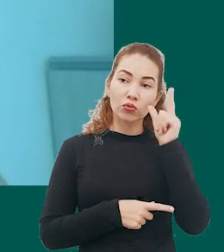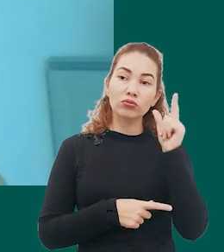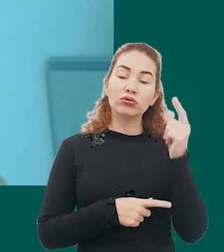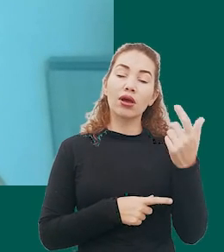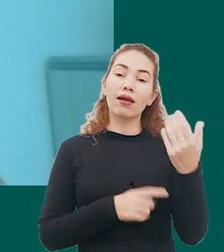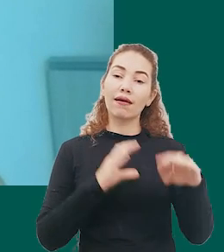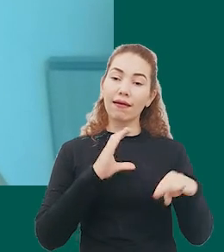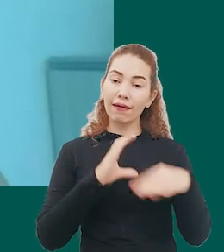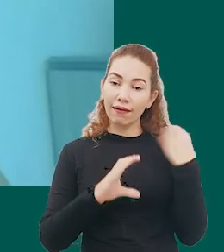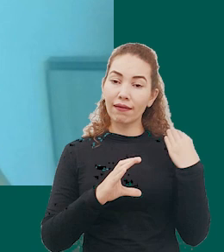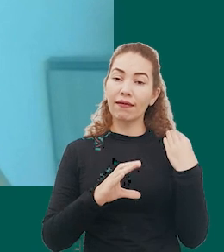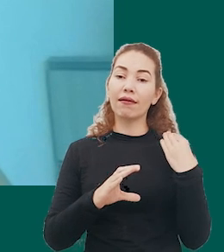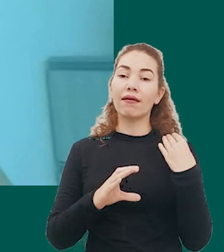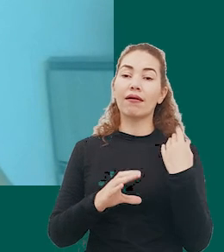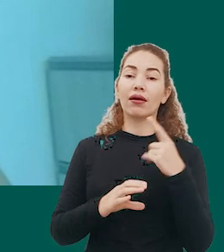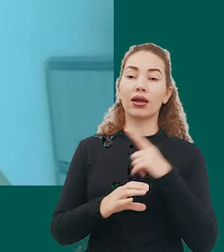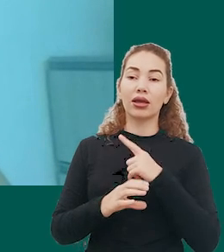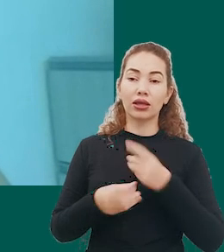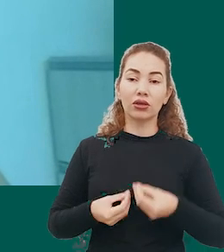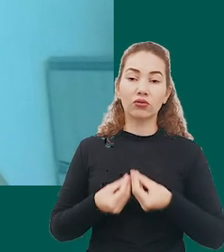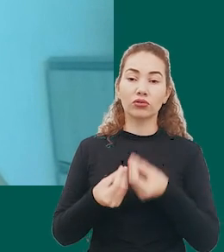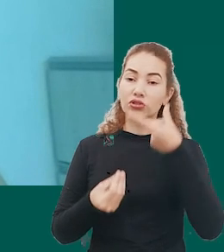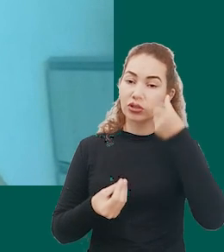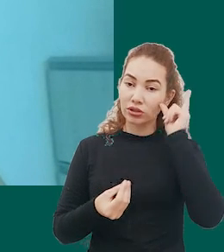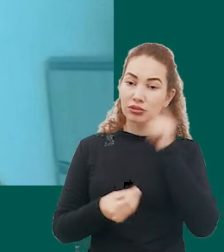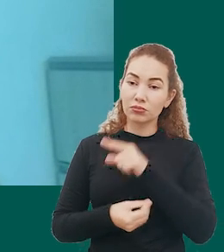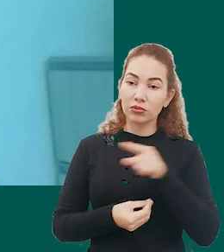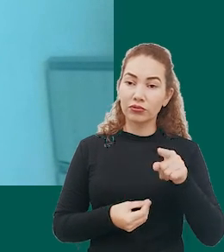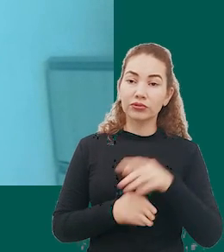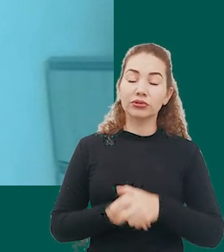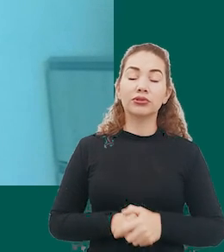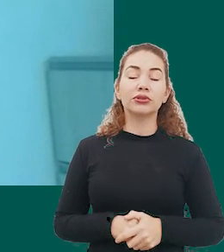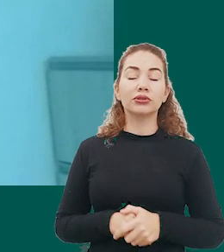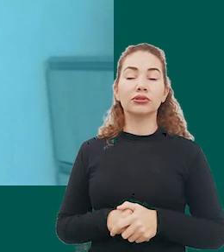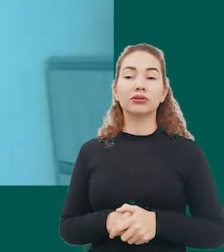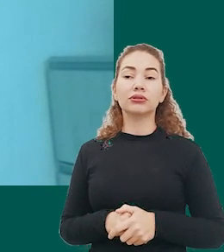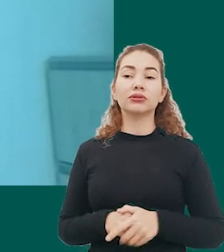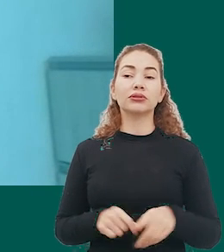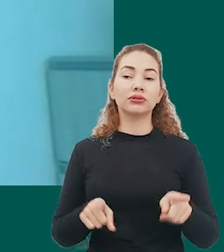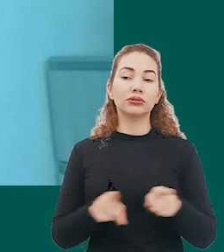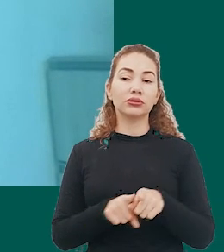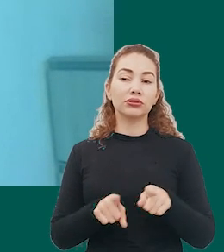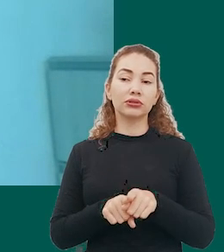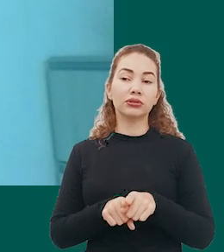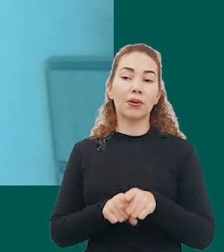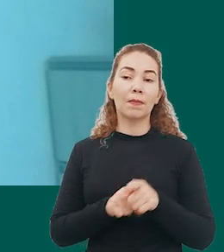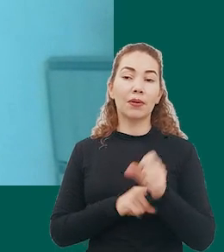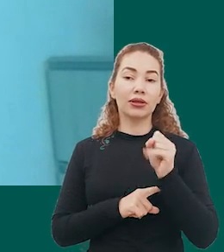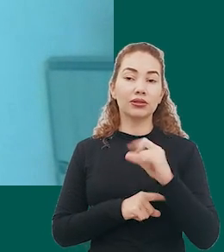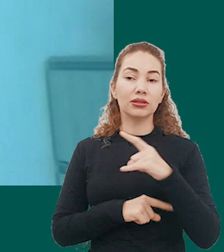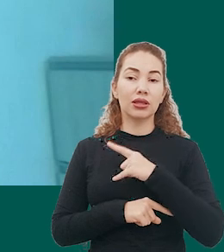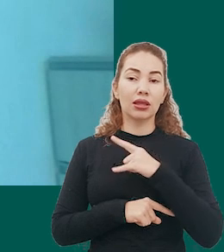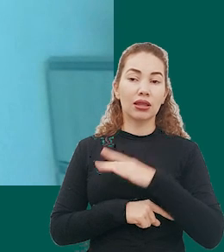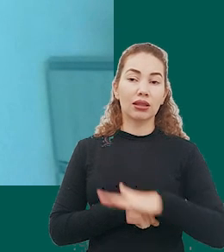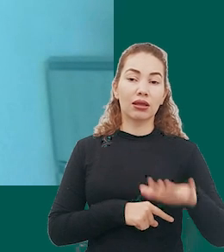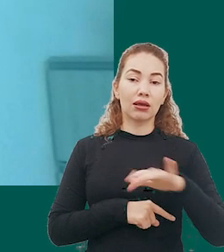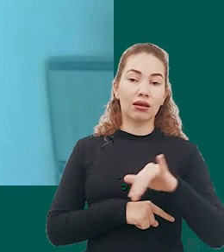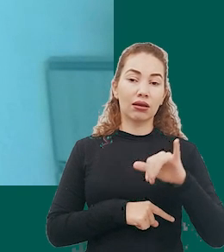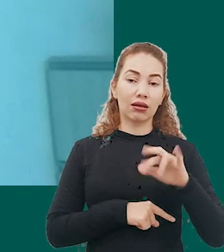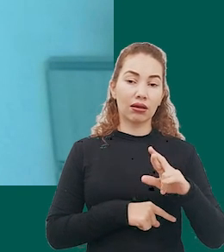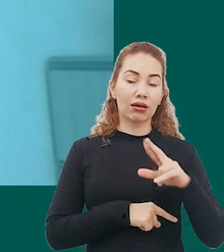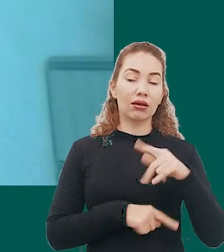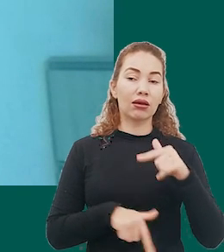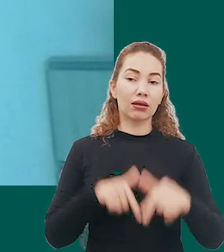contatando através daquele e-mail que eu deixei ali. E, além dessa parte do imposto de renda,